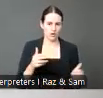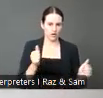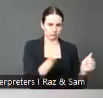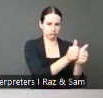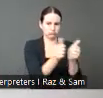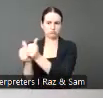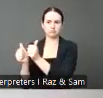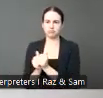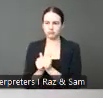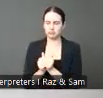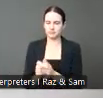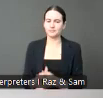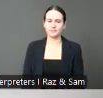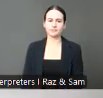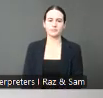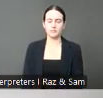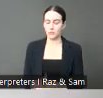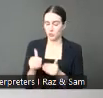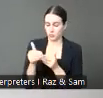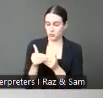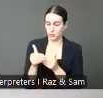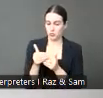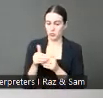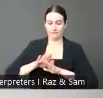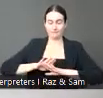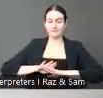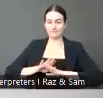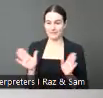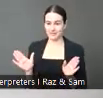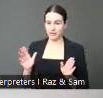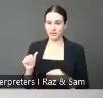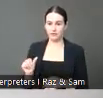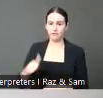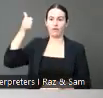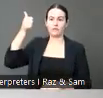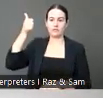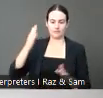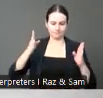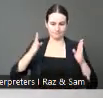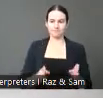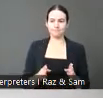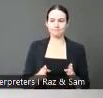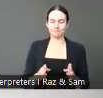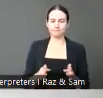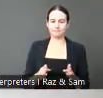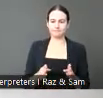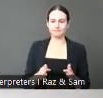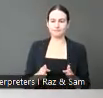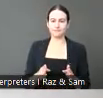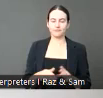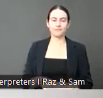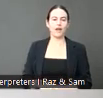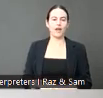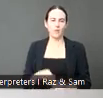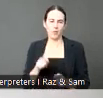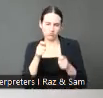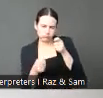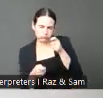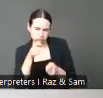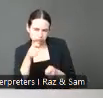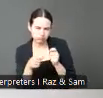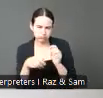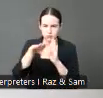alistamento das pessoas, o que implica justamente em ajustes na regulamentação, a disposição